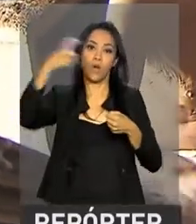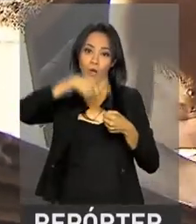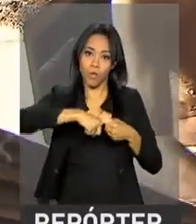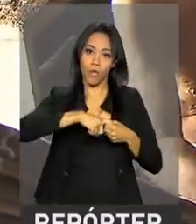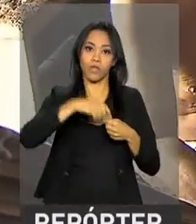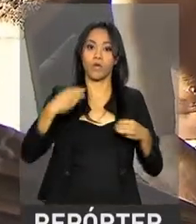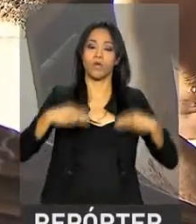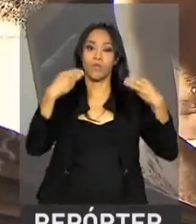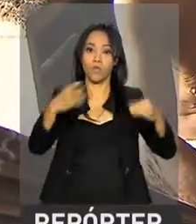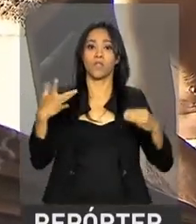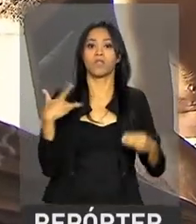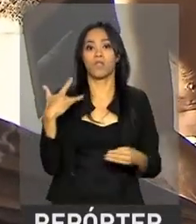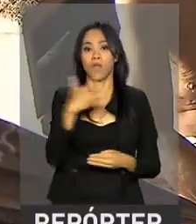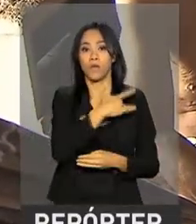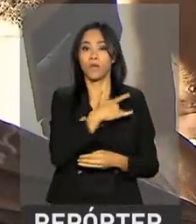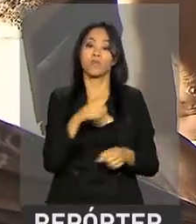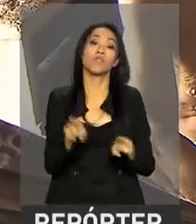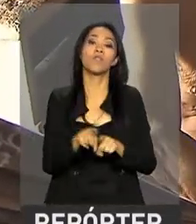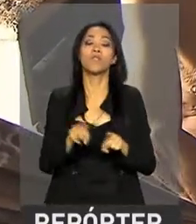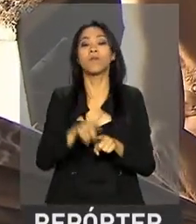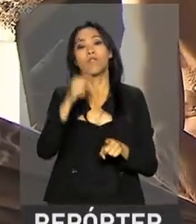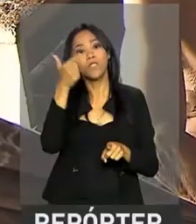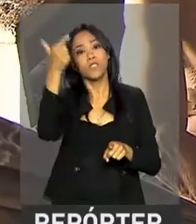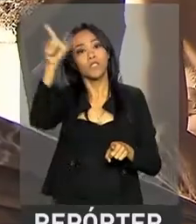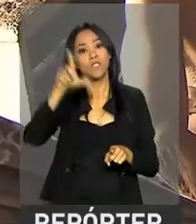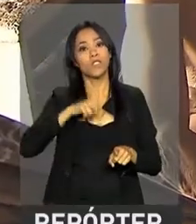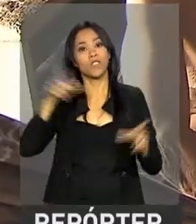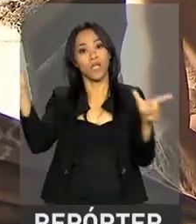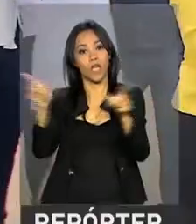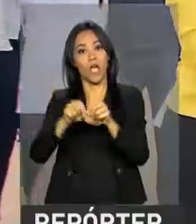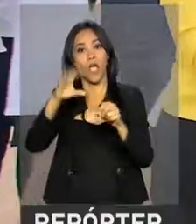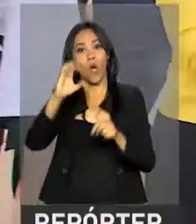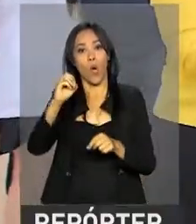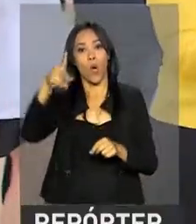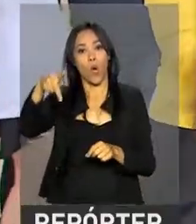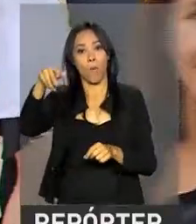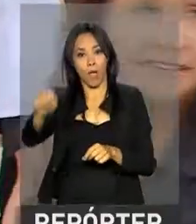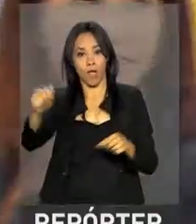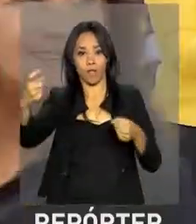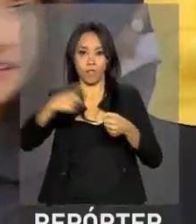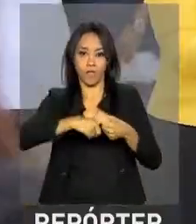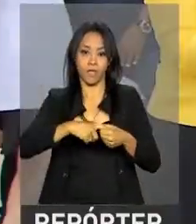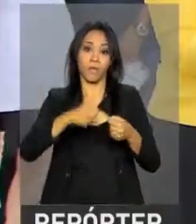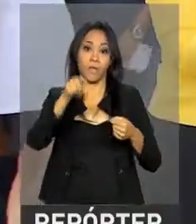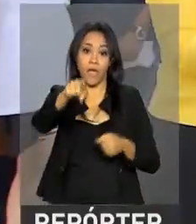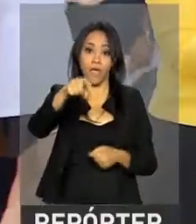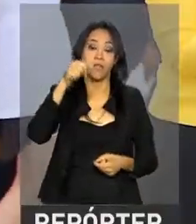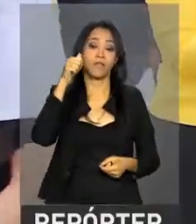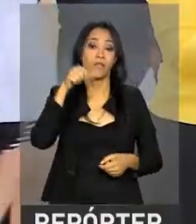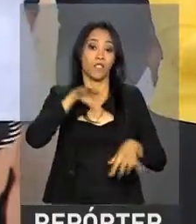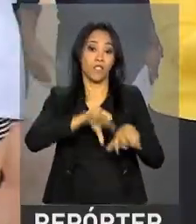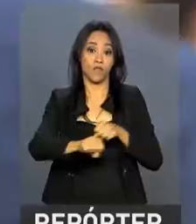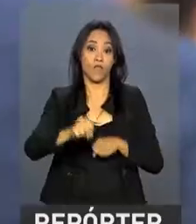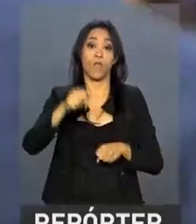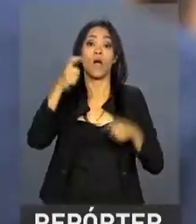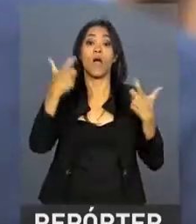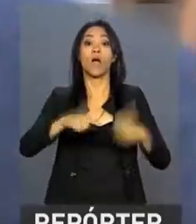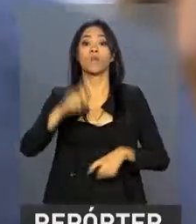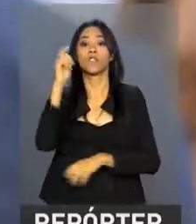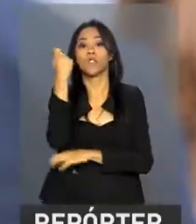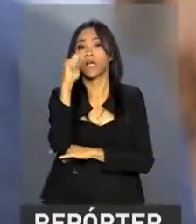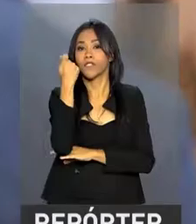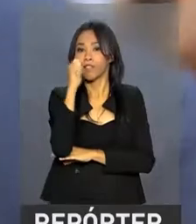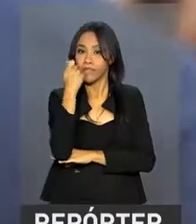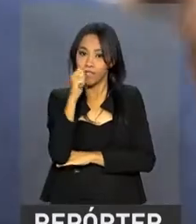Saúde e a Organização Pan-Americana da Saúde, a OPAS. Maria se formou este ano na Argentina e vai